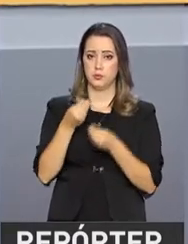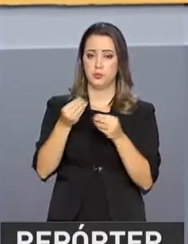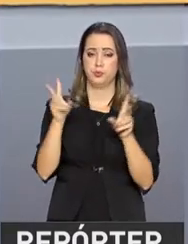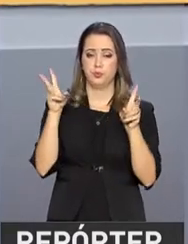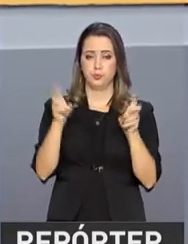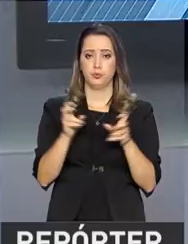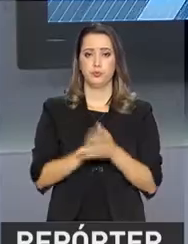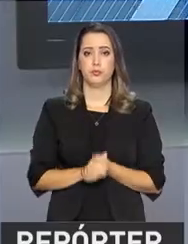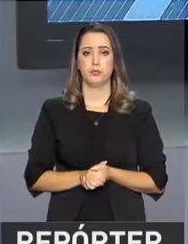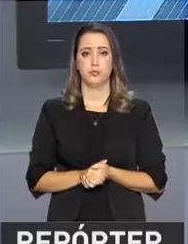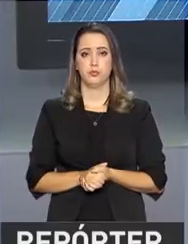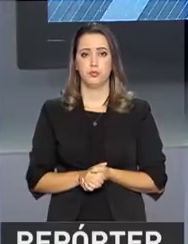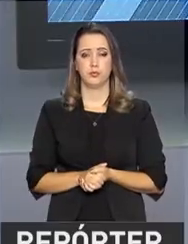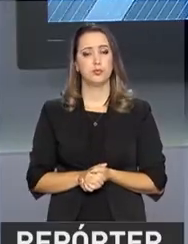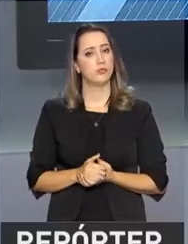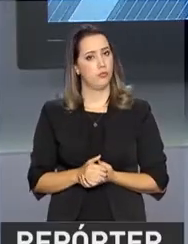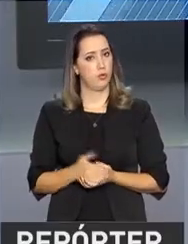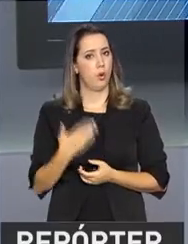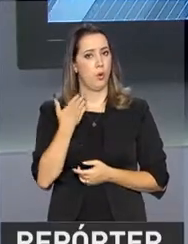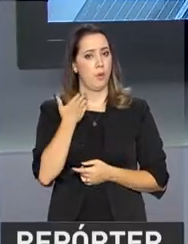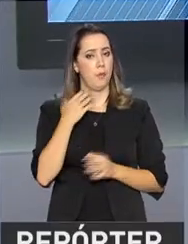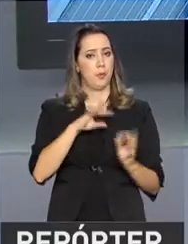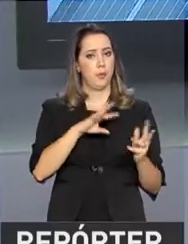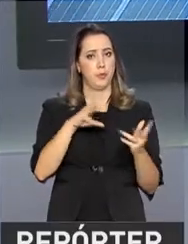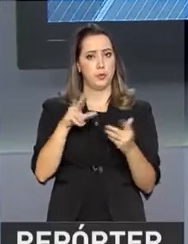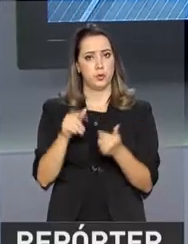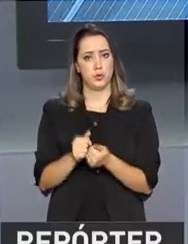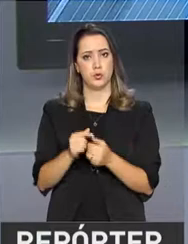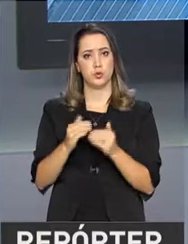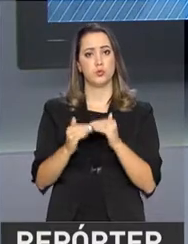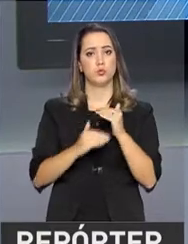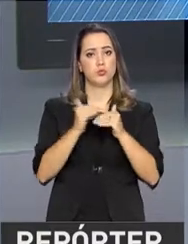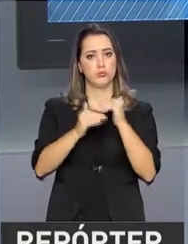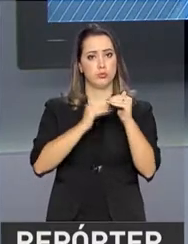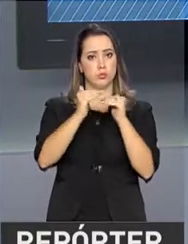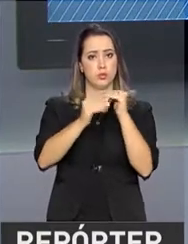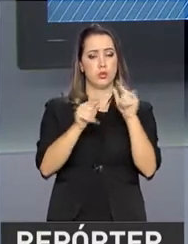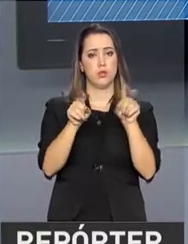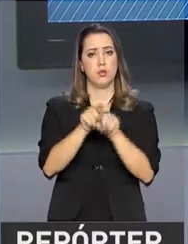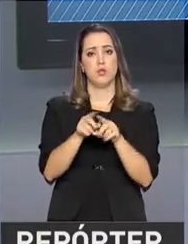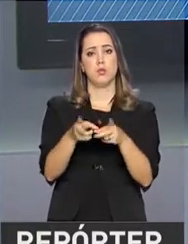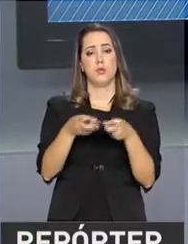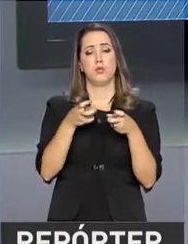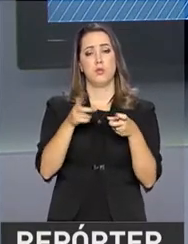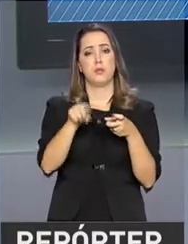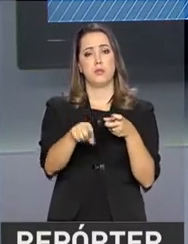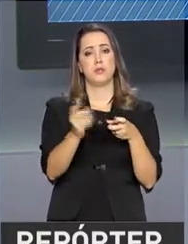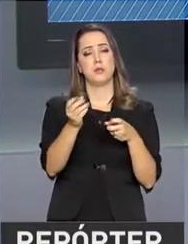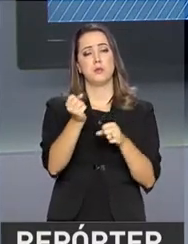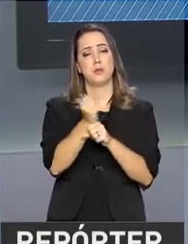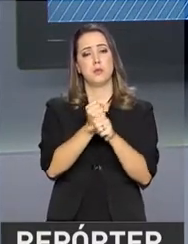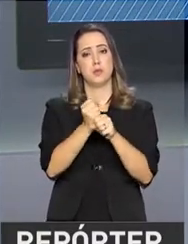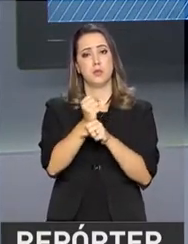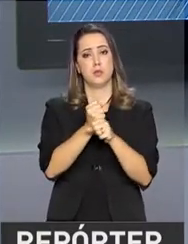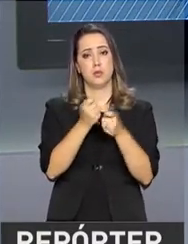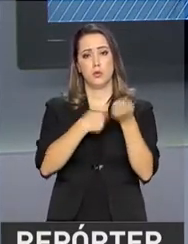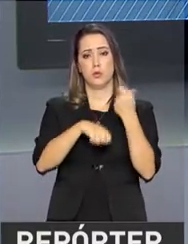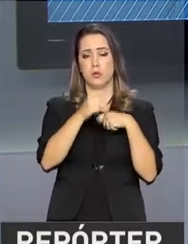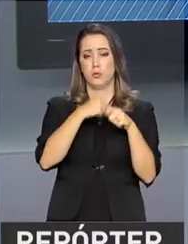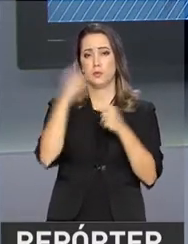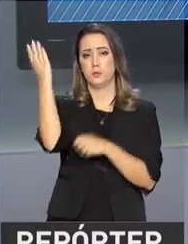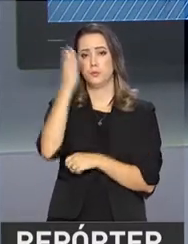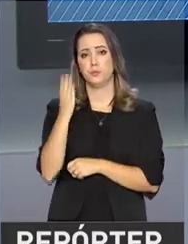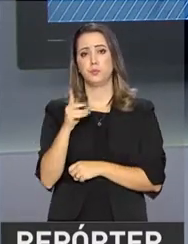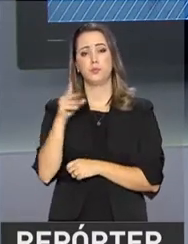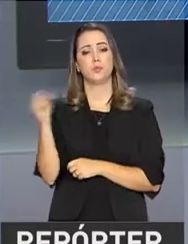assunto o banco mundial revisou para cima as projeções para o crescimento econômico do brasil a nova previsão é que o produto